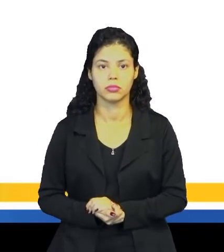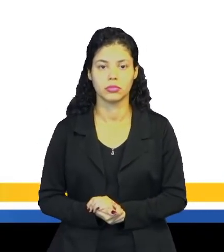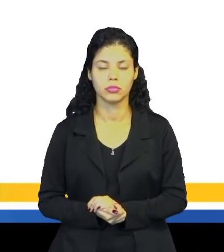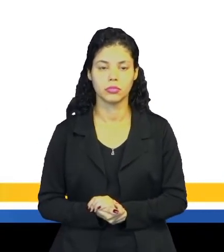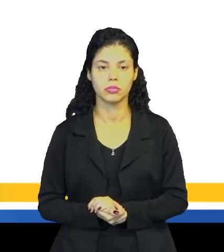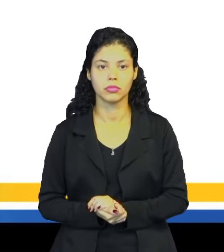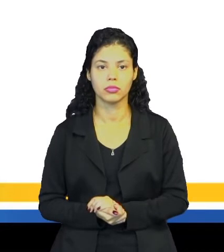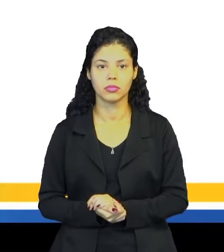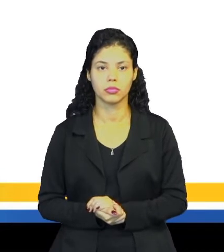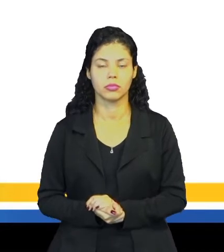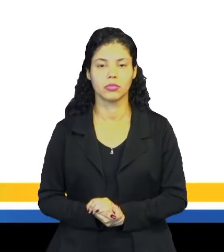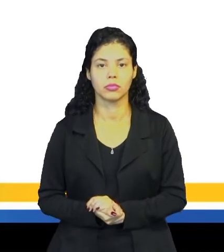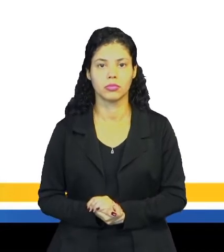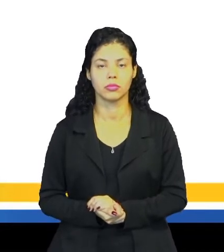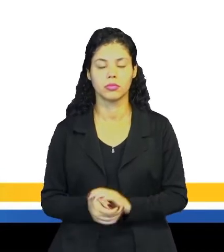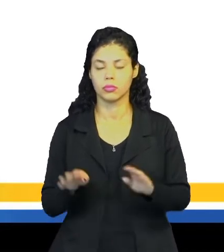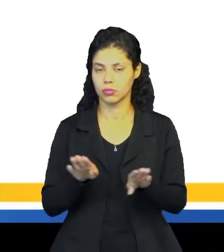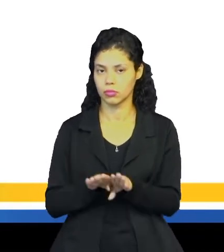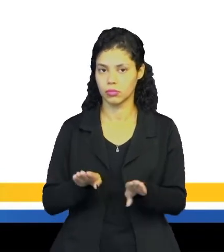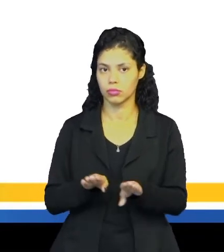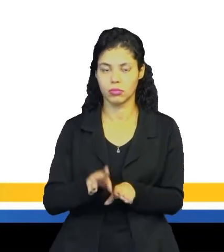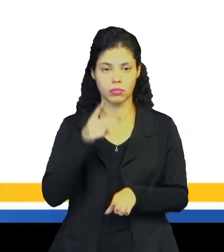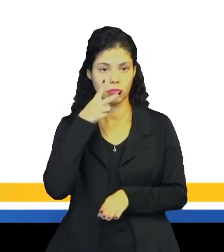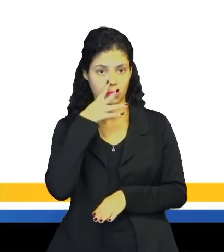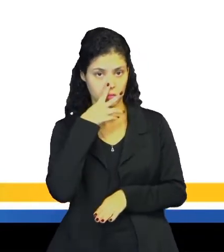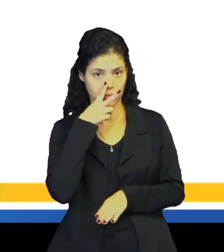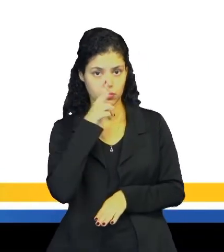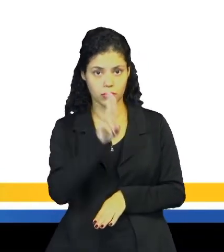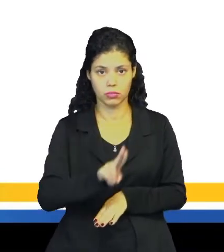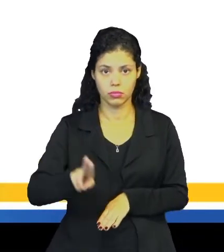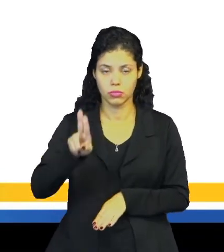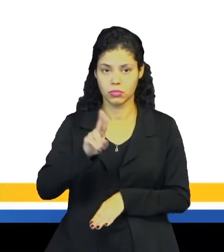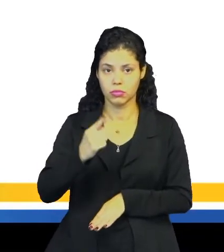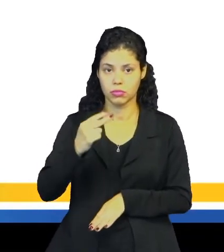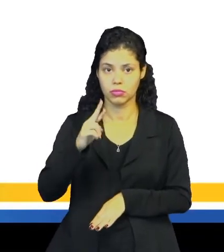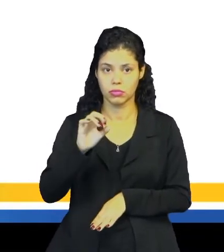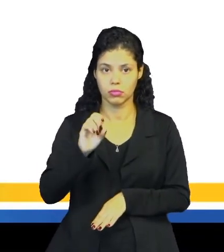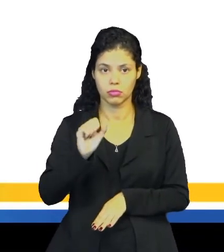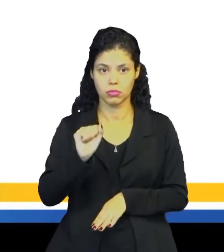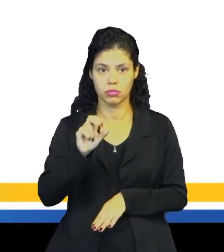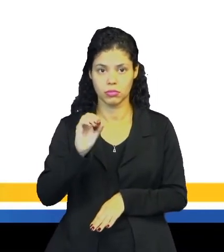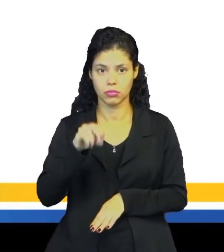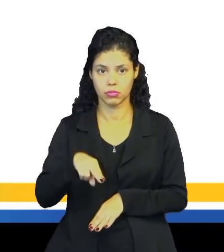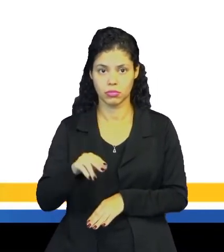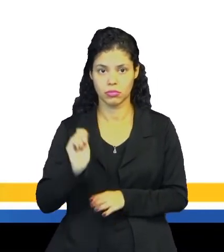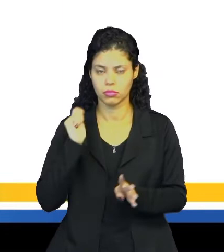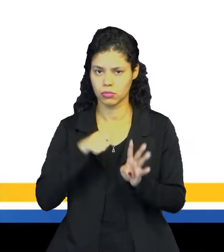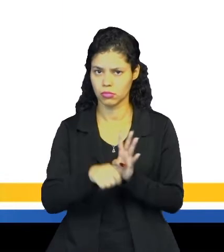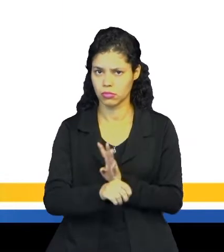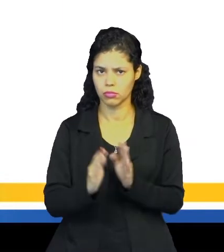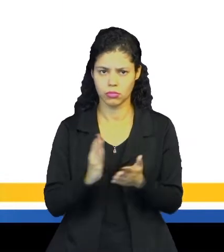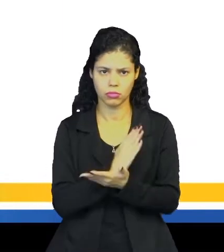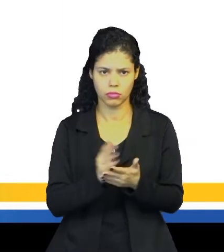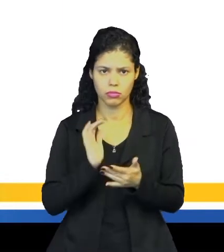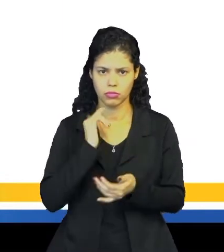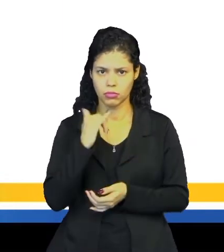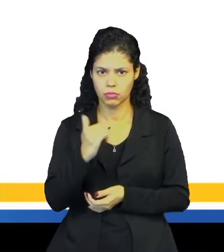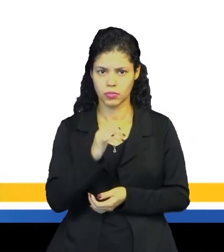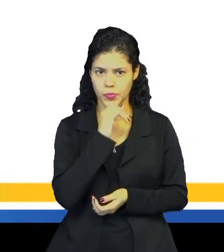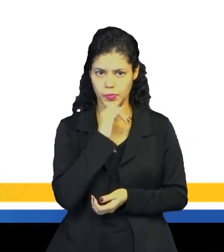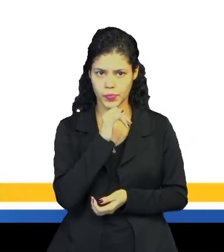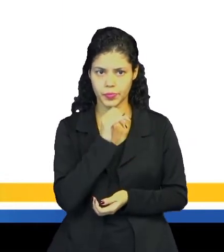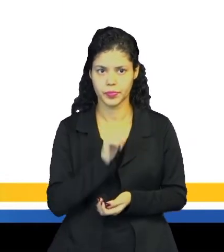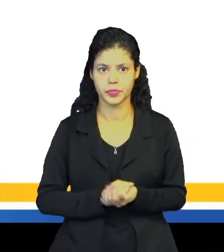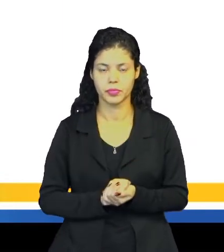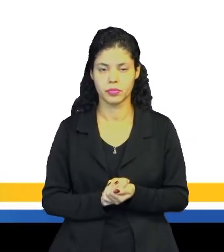Nós temos ali também uma observação, né? Nós também utilizamos a preposição on com alguns meios eletrônicos. Por exemplo, on